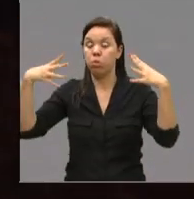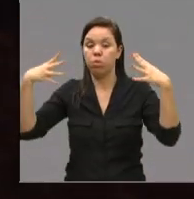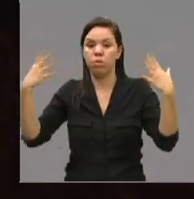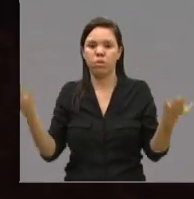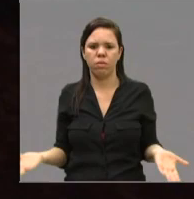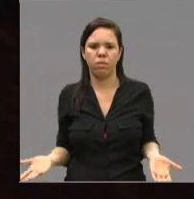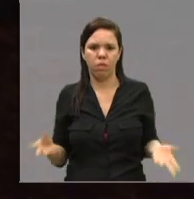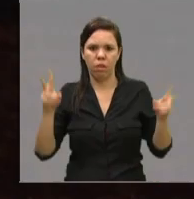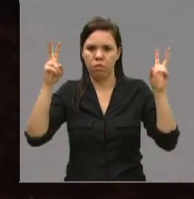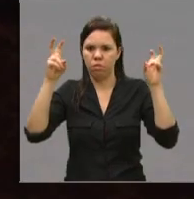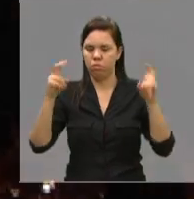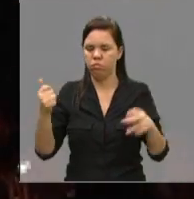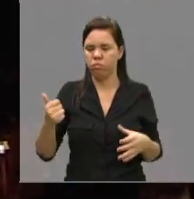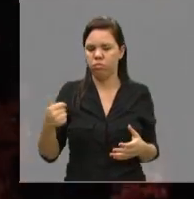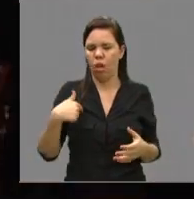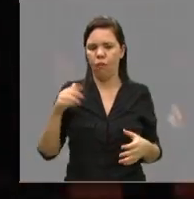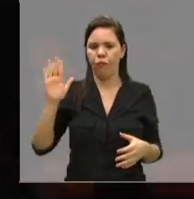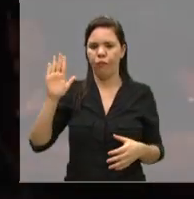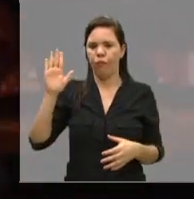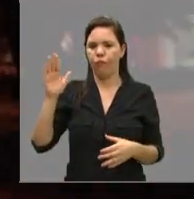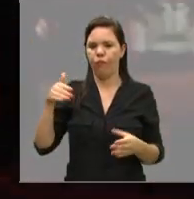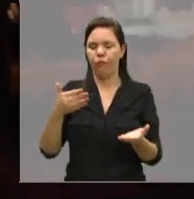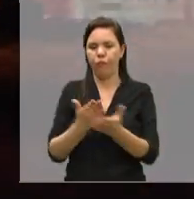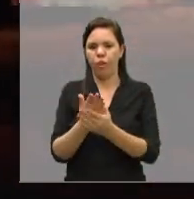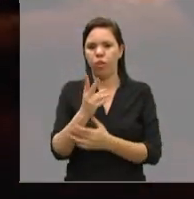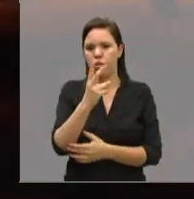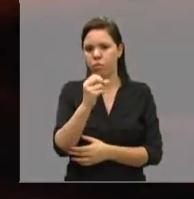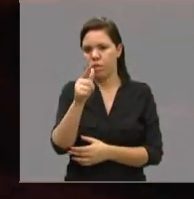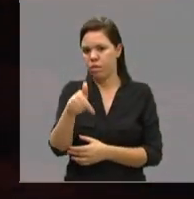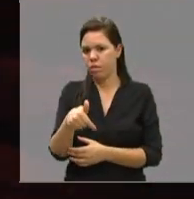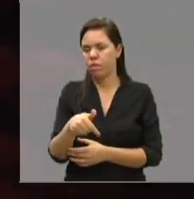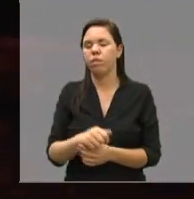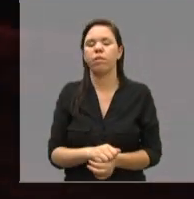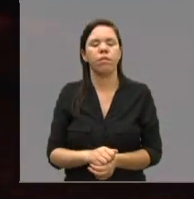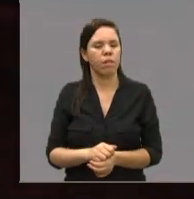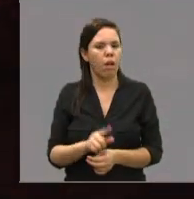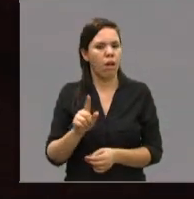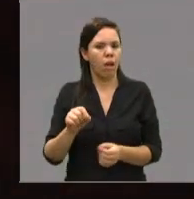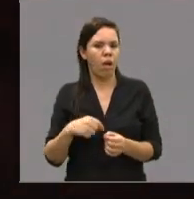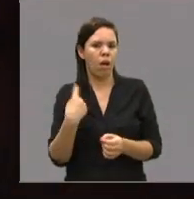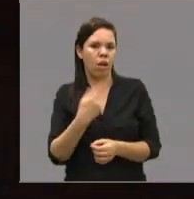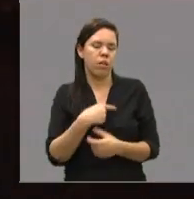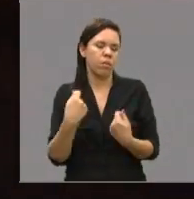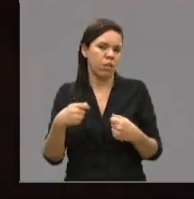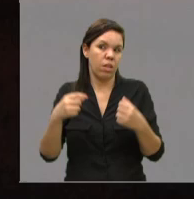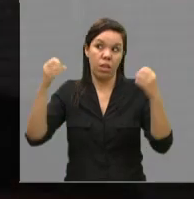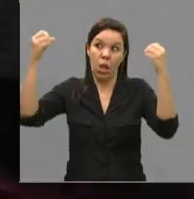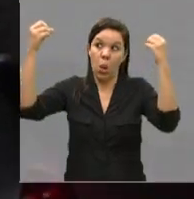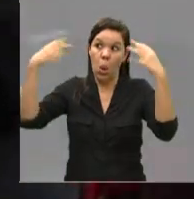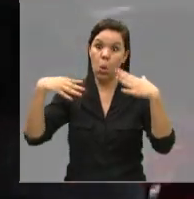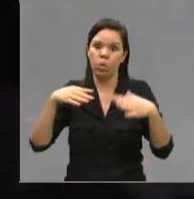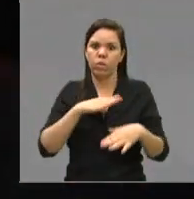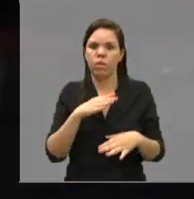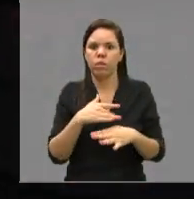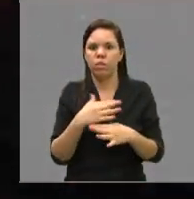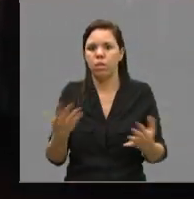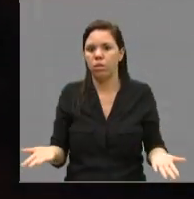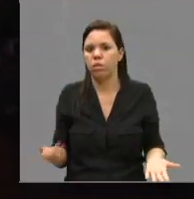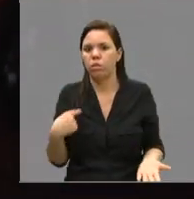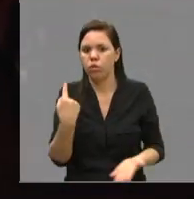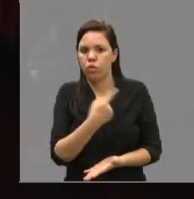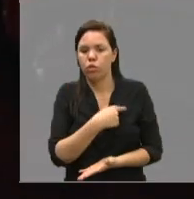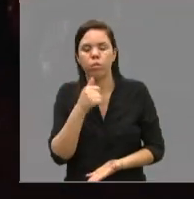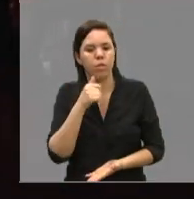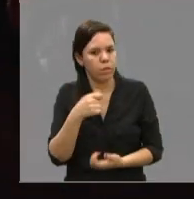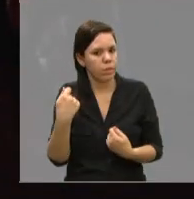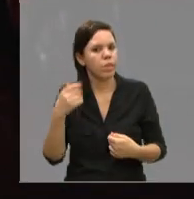dos primeiros temas que eu tratei quando eu fui eleita, né, logo que em 2017, que é o fato de a gente precisar ter luz na cidade. E para nós